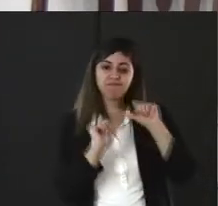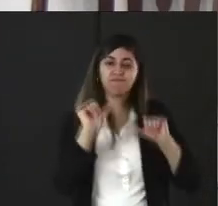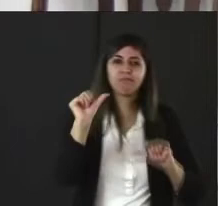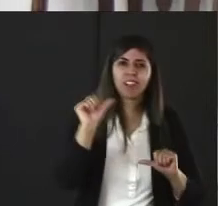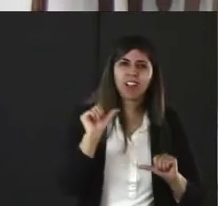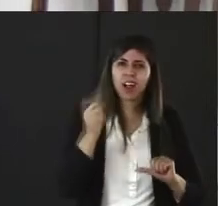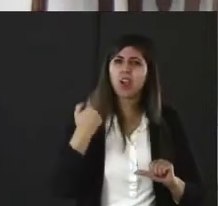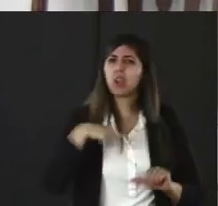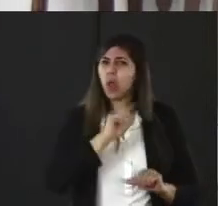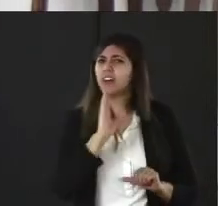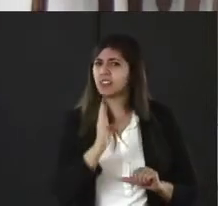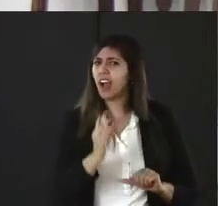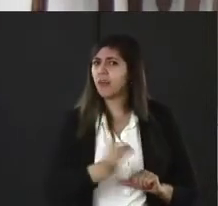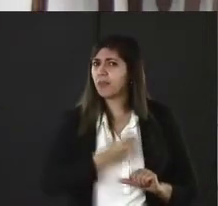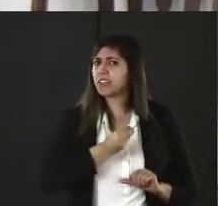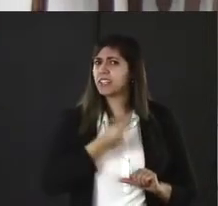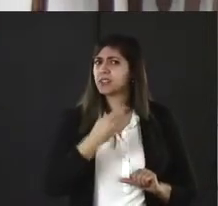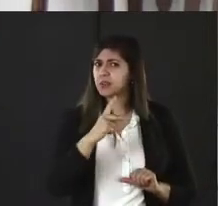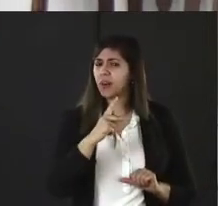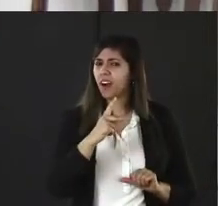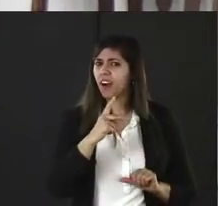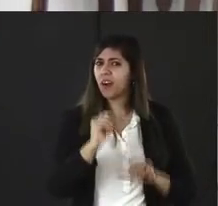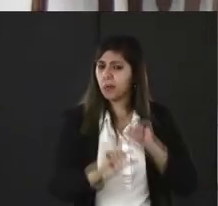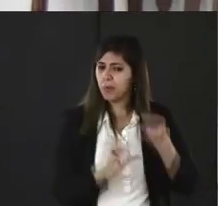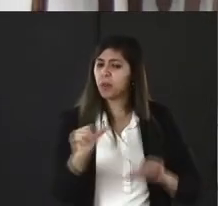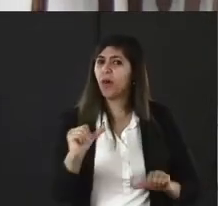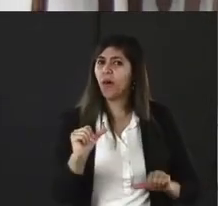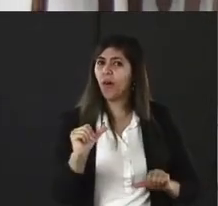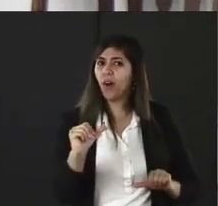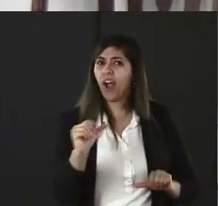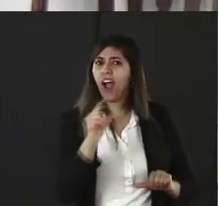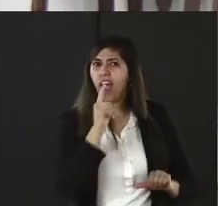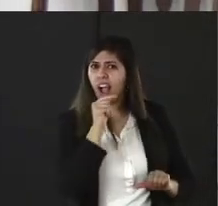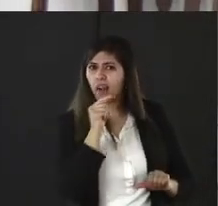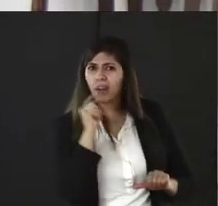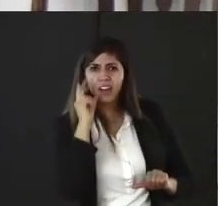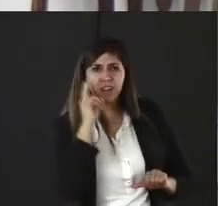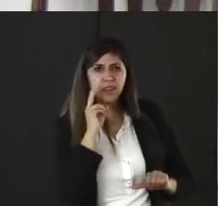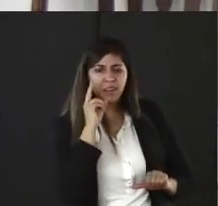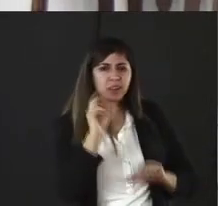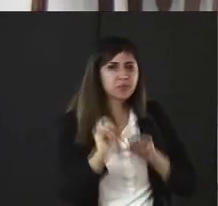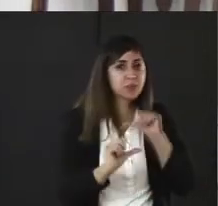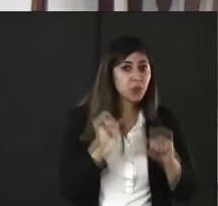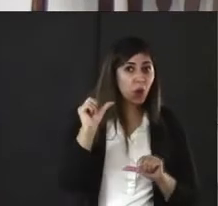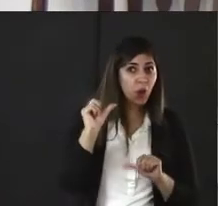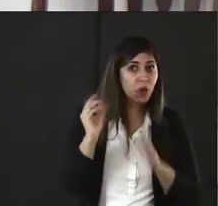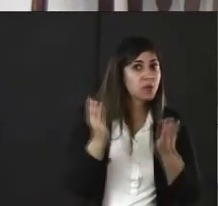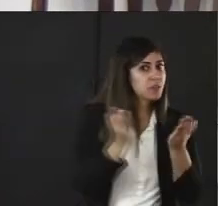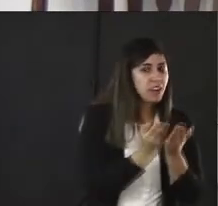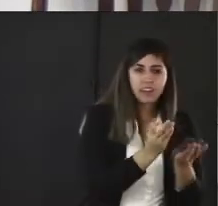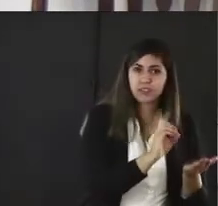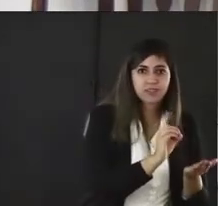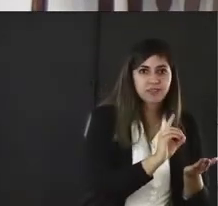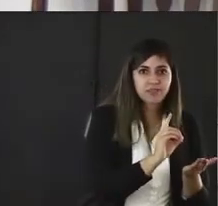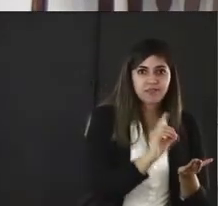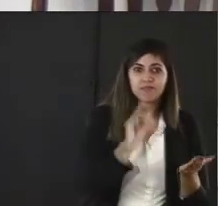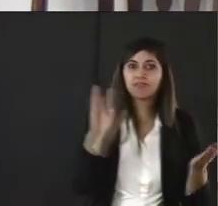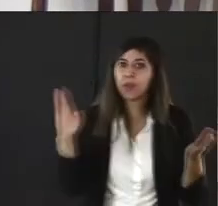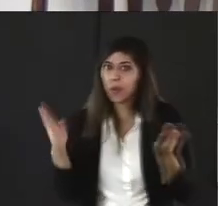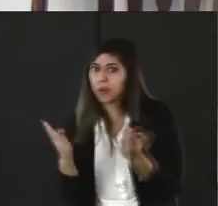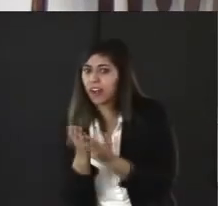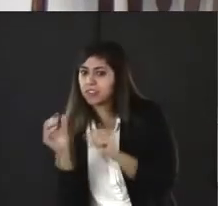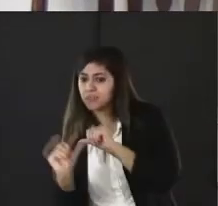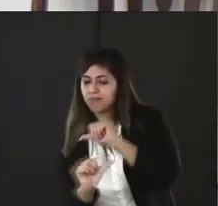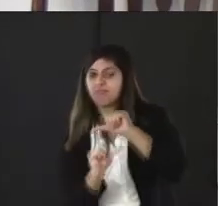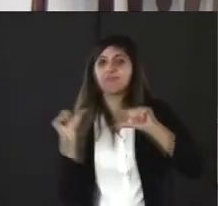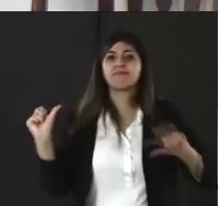passamos da água para o vinho de uma grande diferença entre um não-crente e um crente a diferença é da água